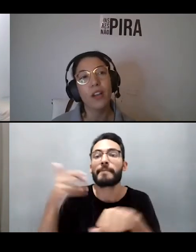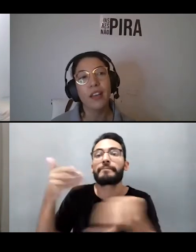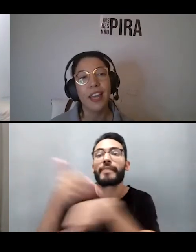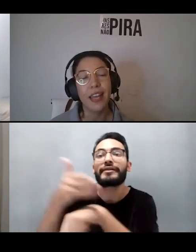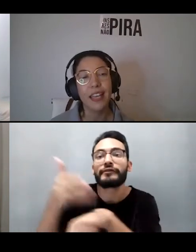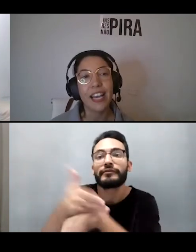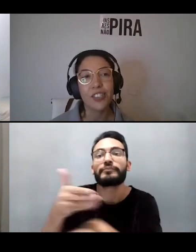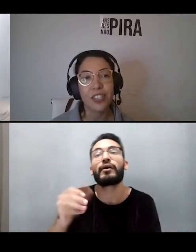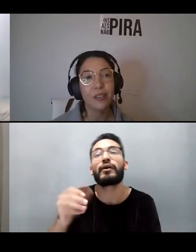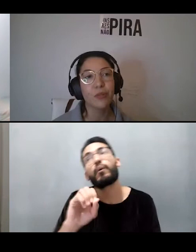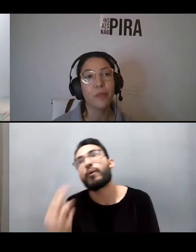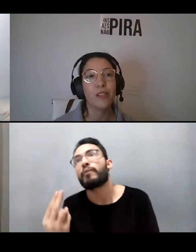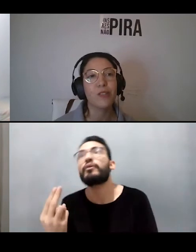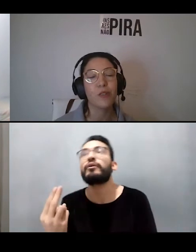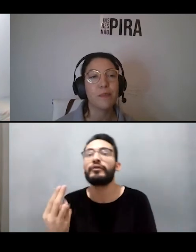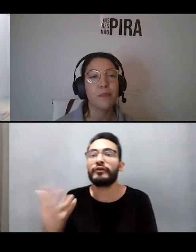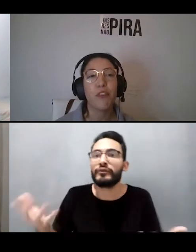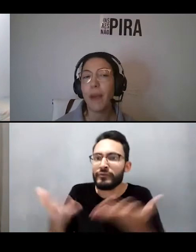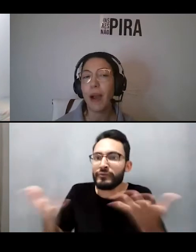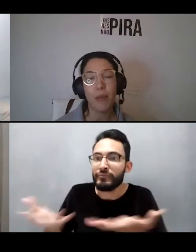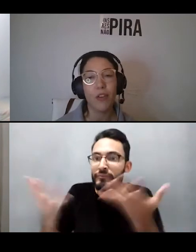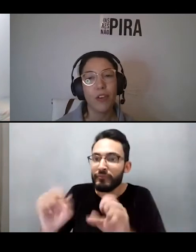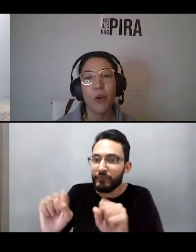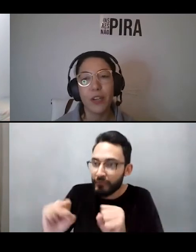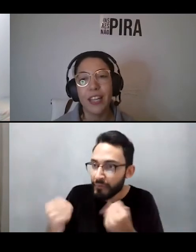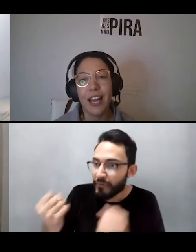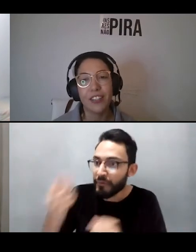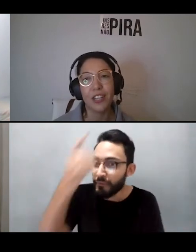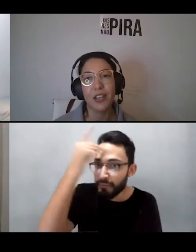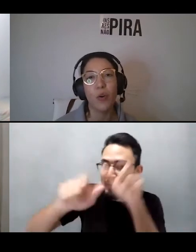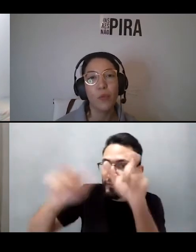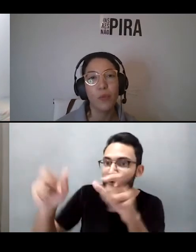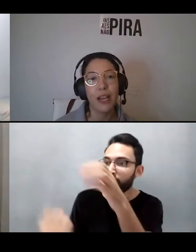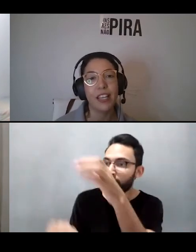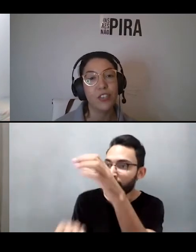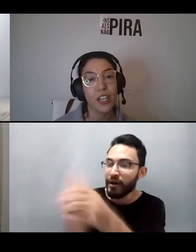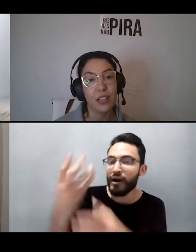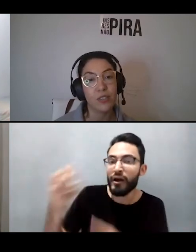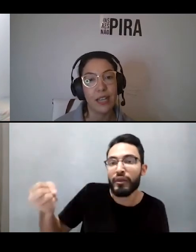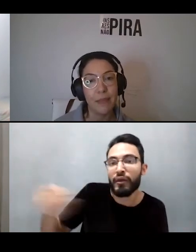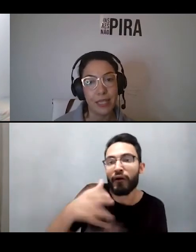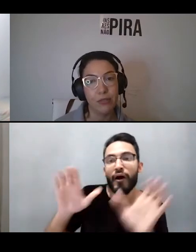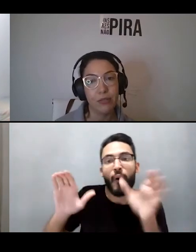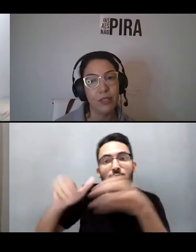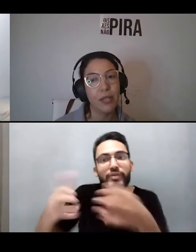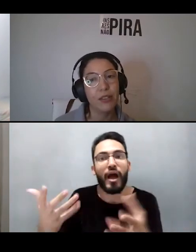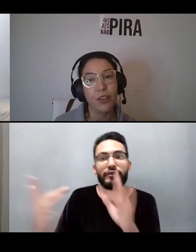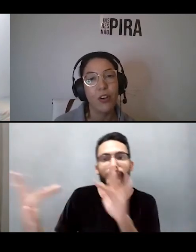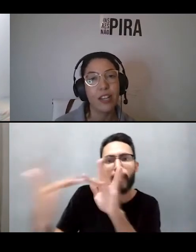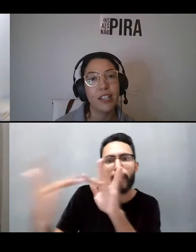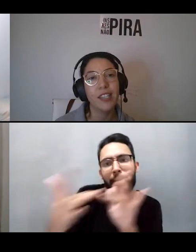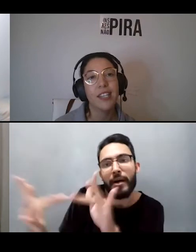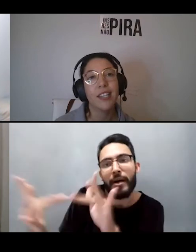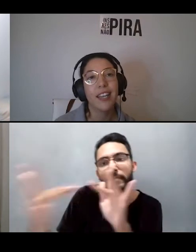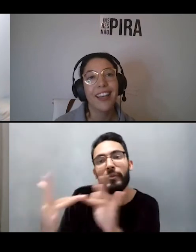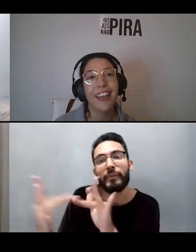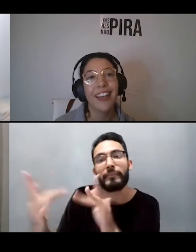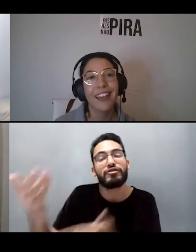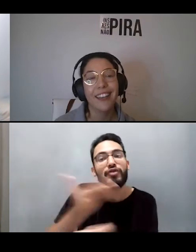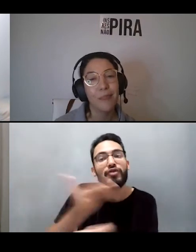participantes ou engajando pessoas para formar uma nova comunidade, né? Como uma rede de relacionamento e uma